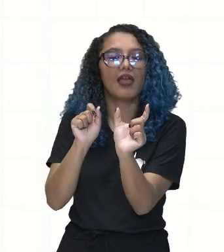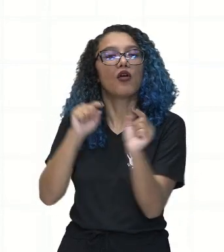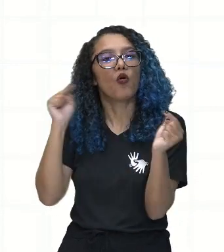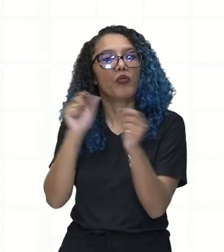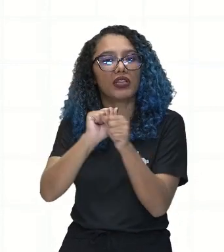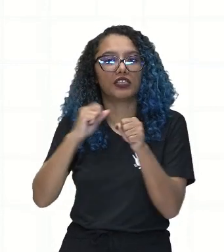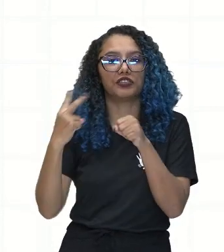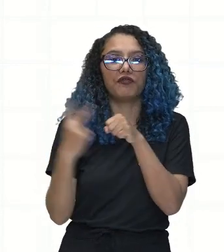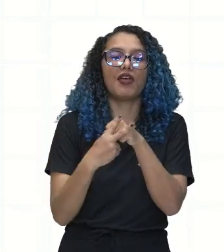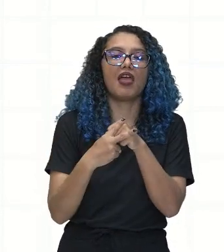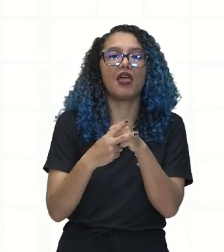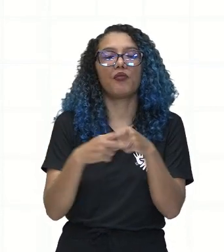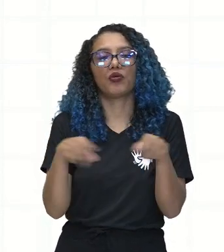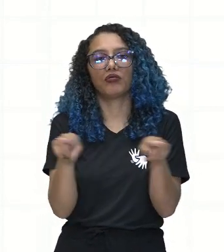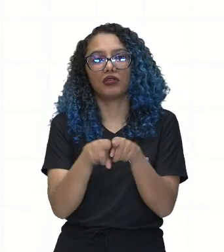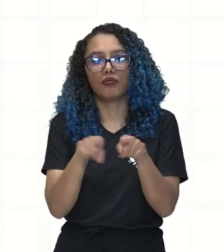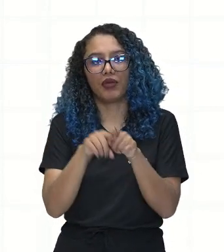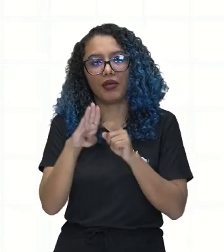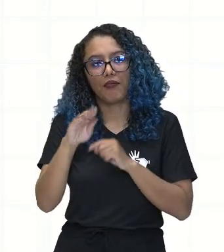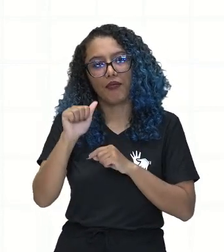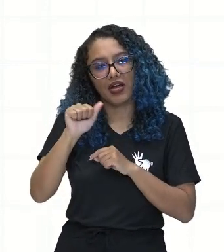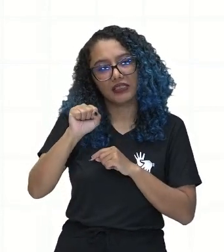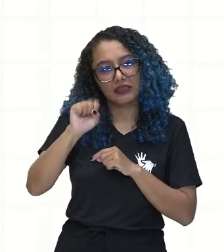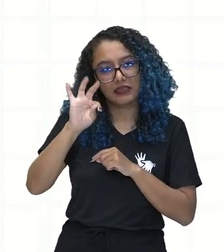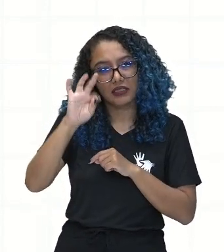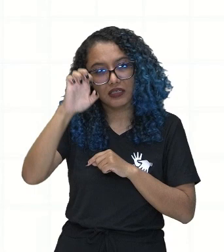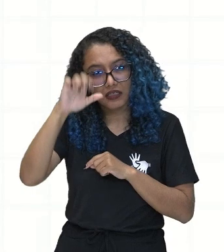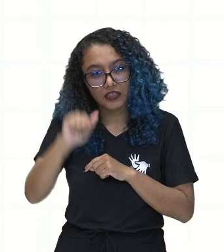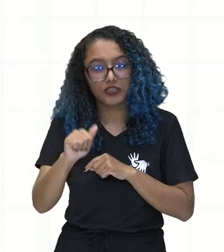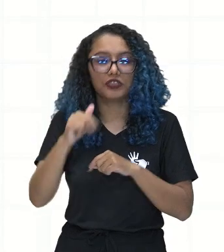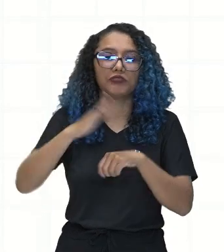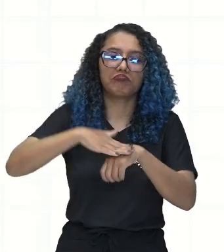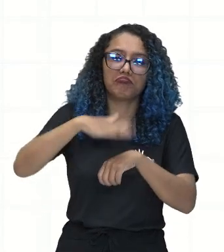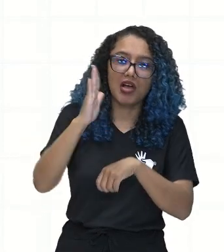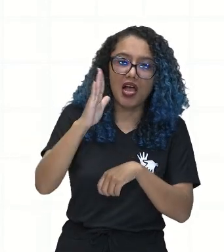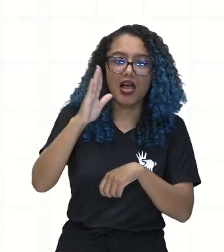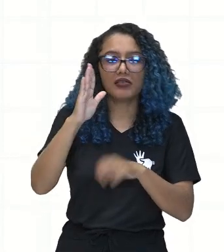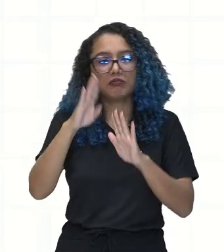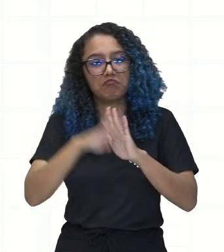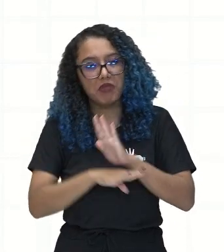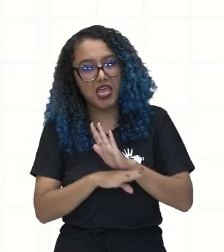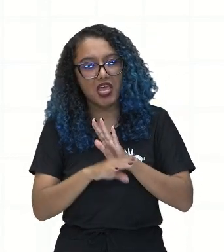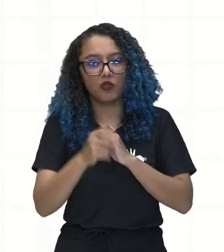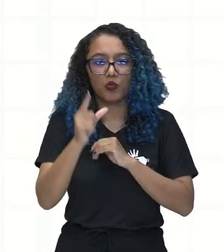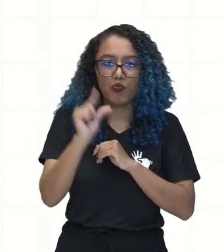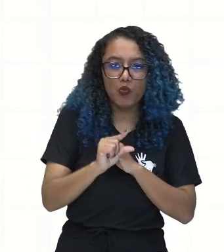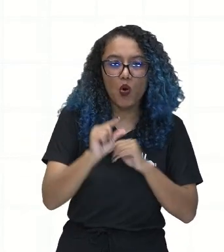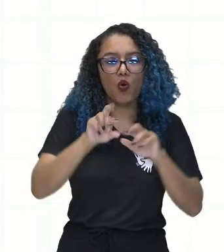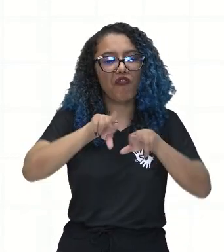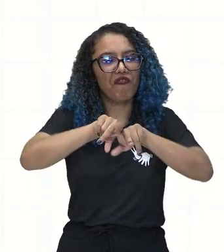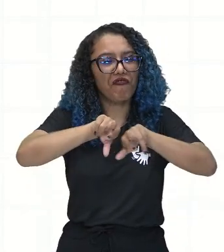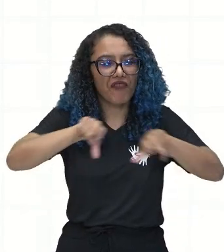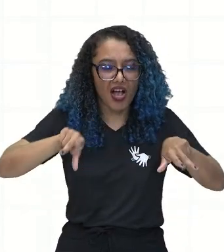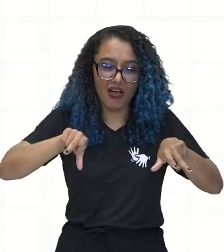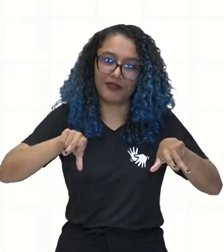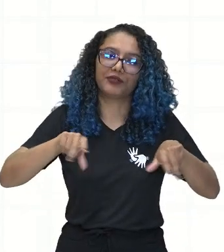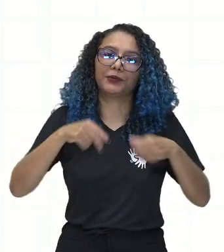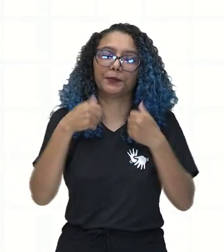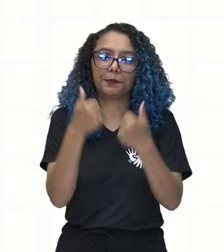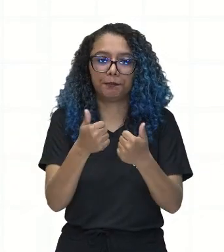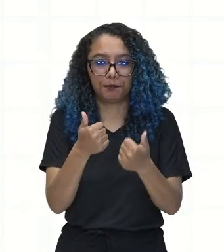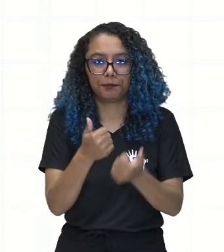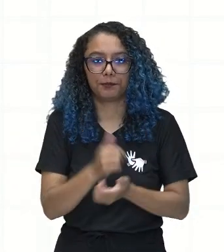bom? Bastante, demais, pouco, mais, menos e outros, tá bom? Muito bem. Então,